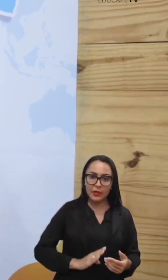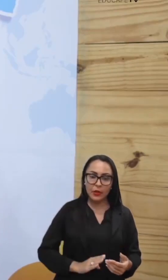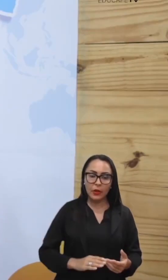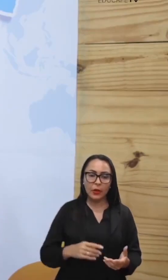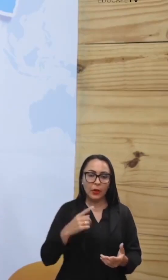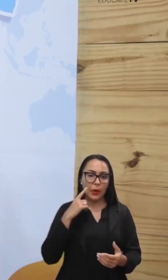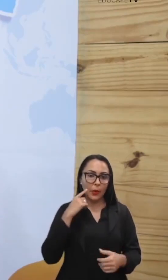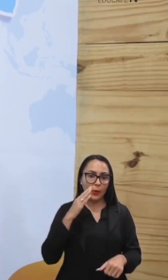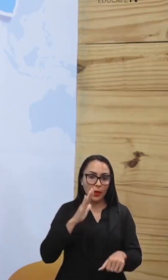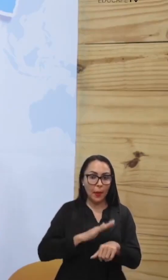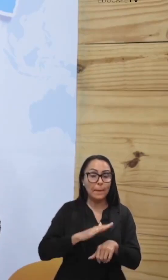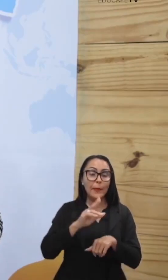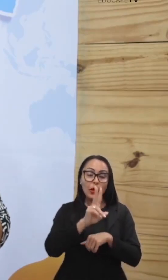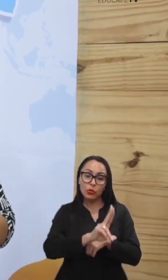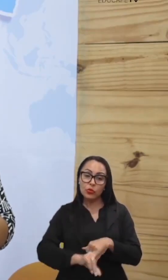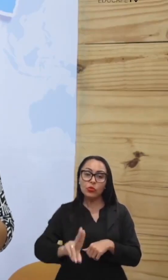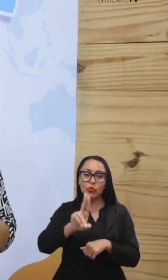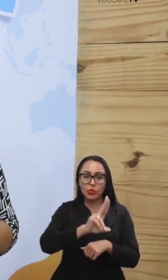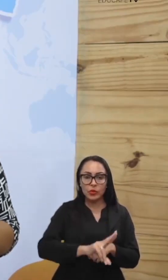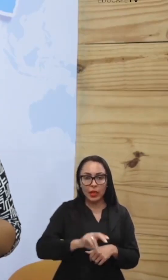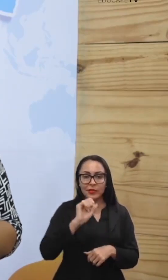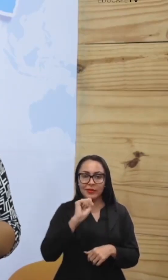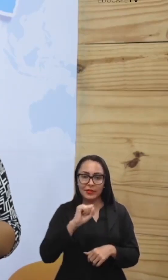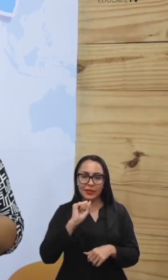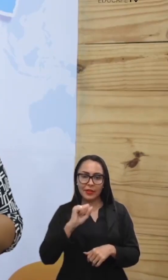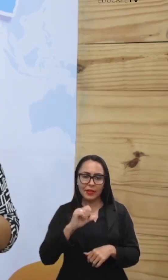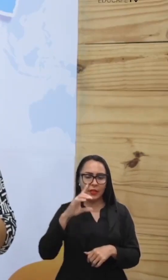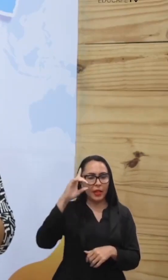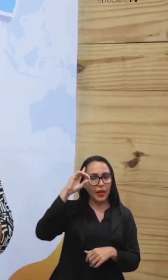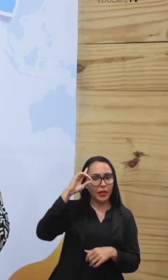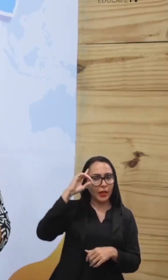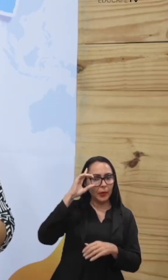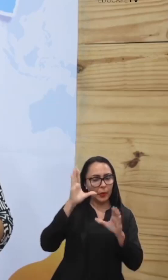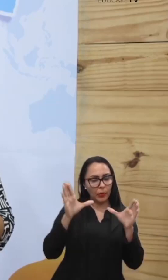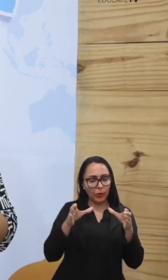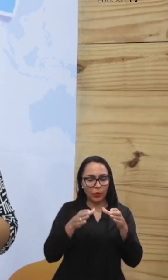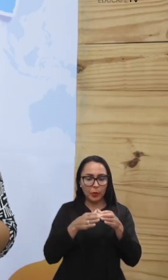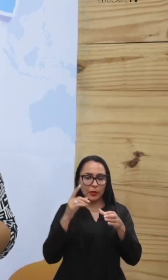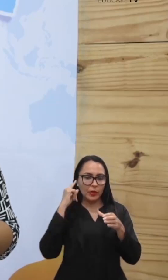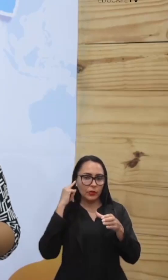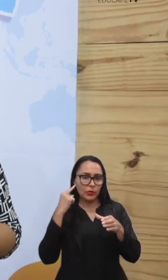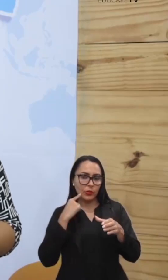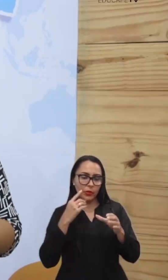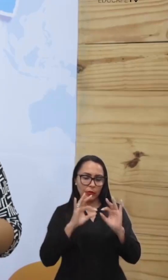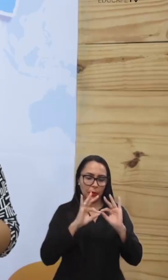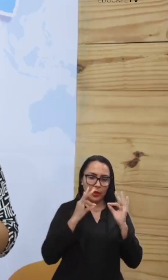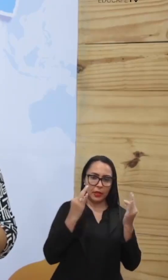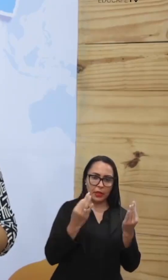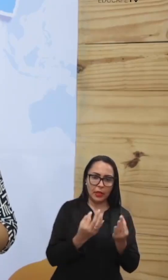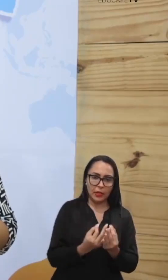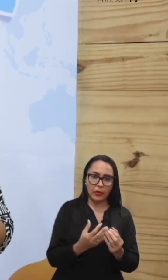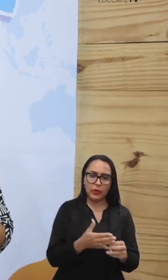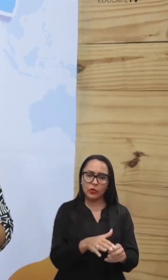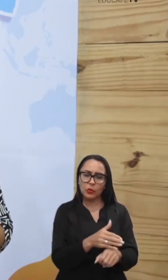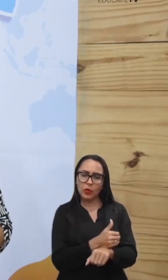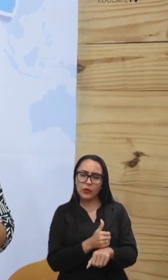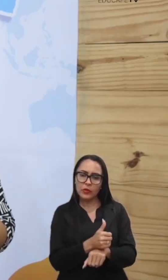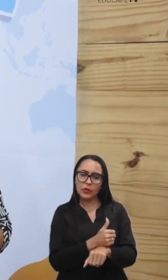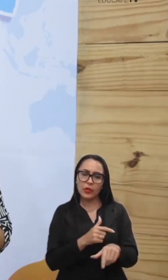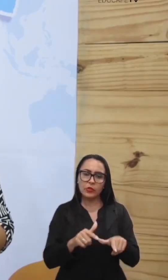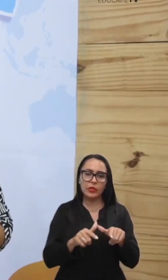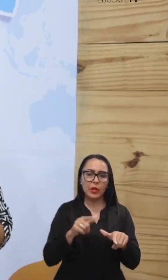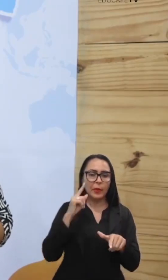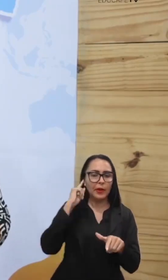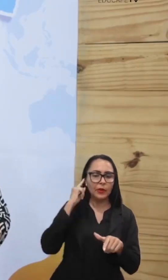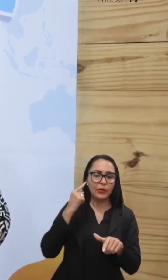é o que mais tem sido utilizado para o uso diário das comunidades surdas, seus familiares e dos profissionais que trabalham com